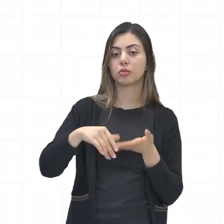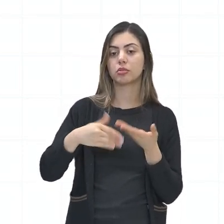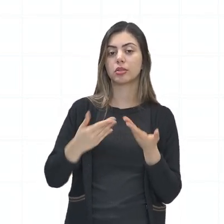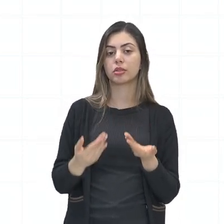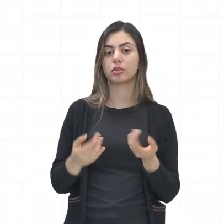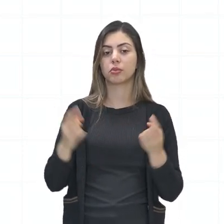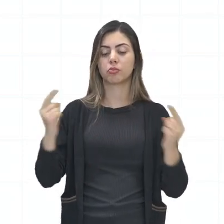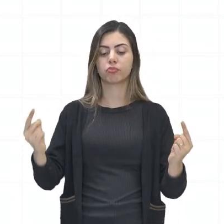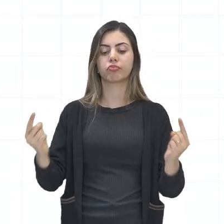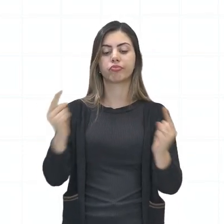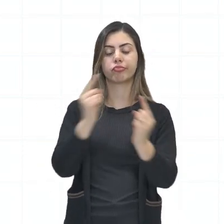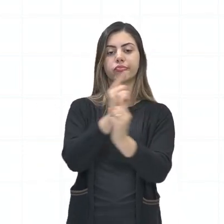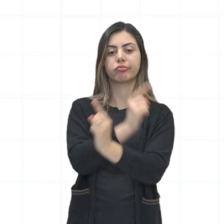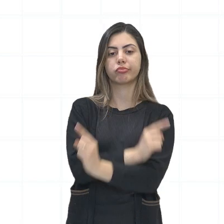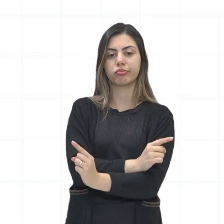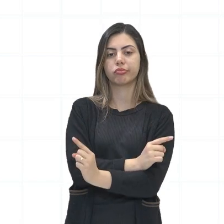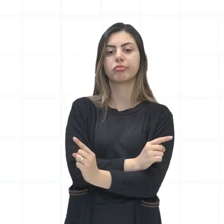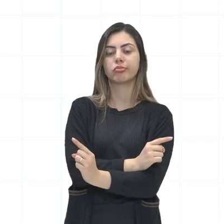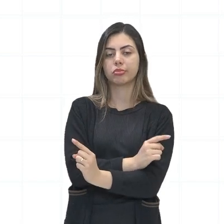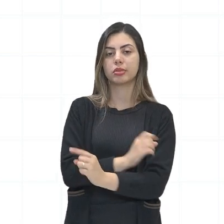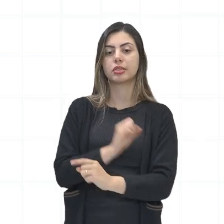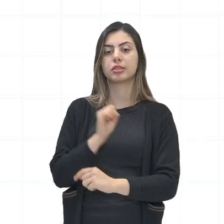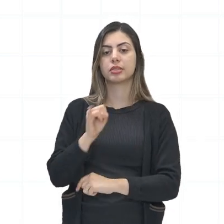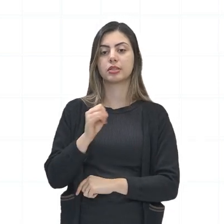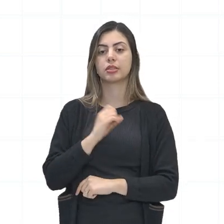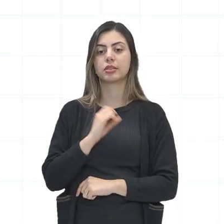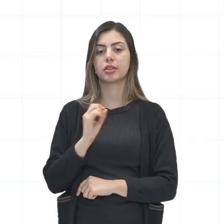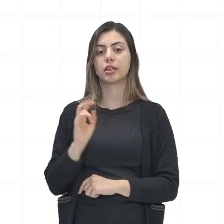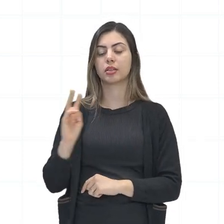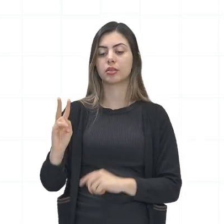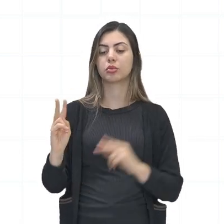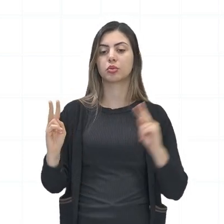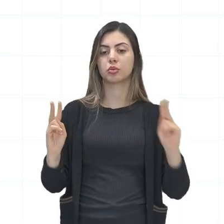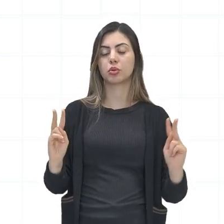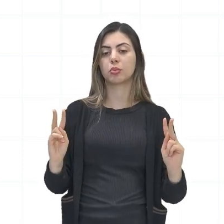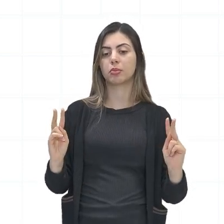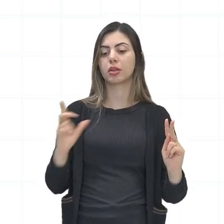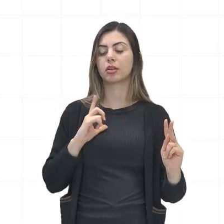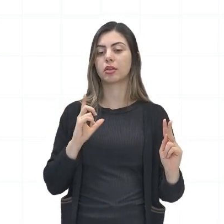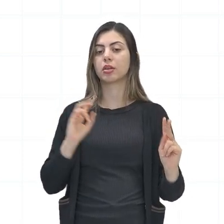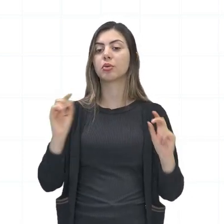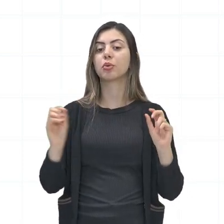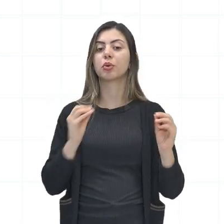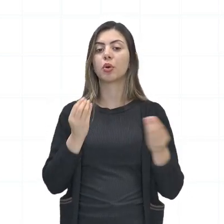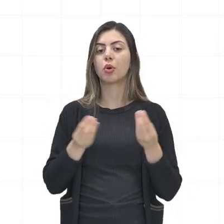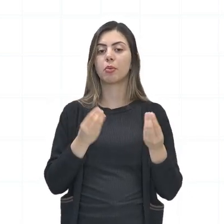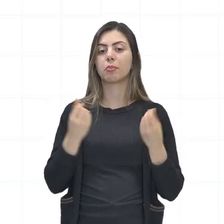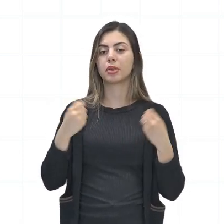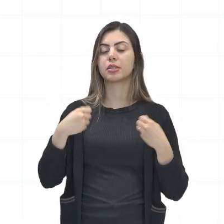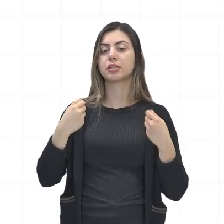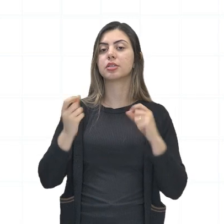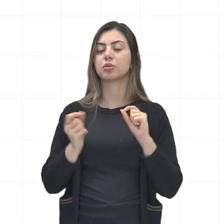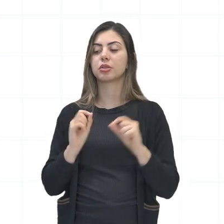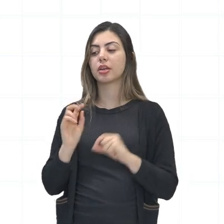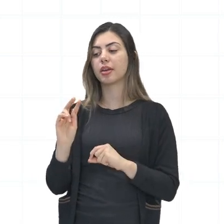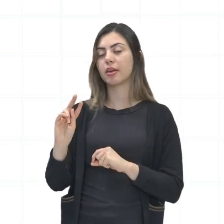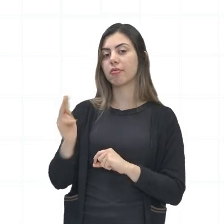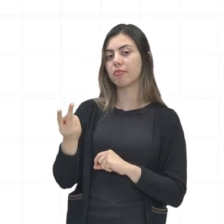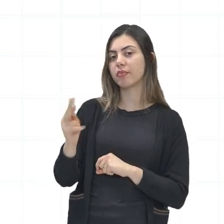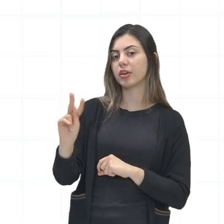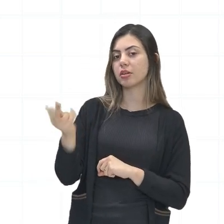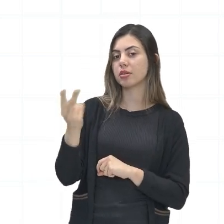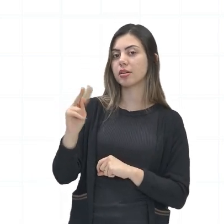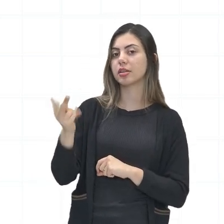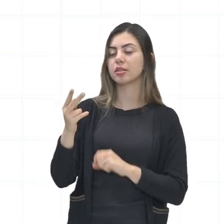ordem dos saques. Em duplas, os jogadores da mesma equipe devem se revezar nos toques da